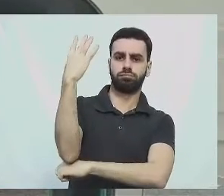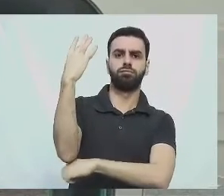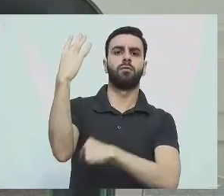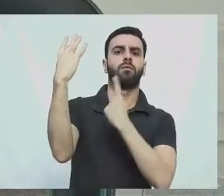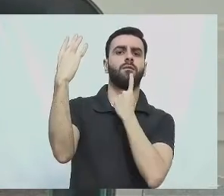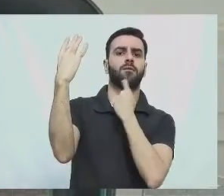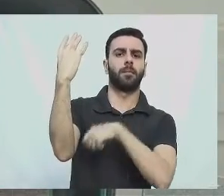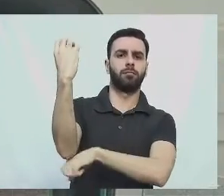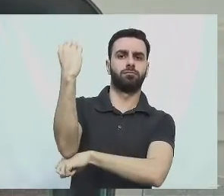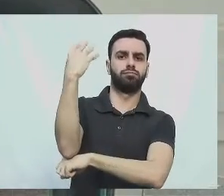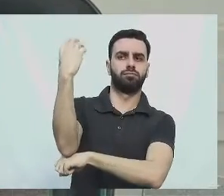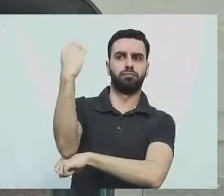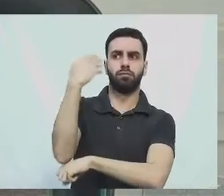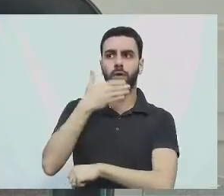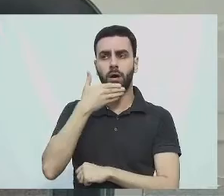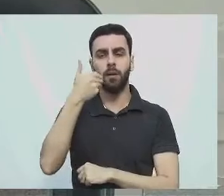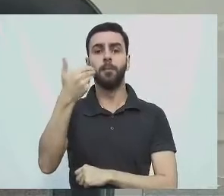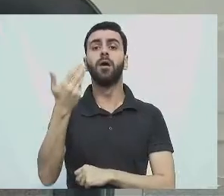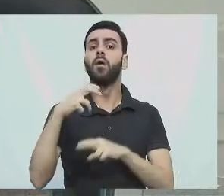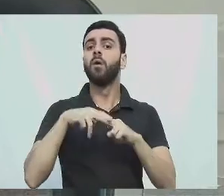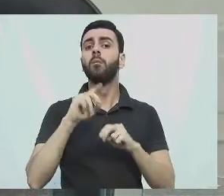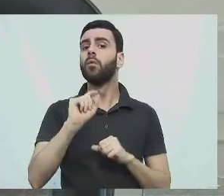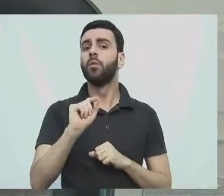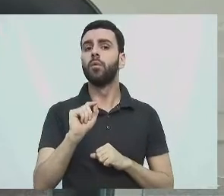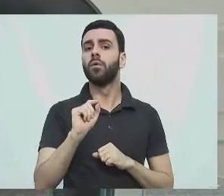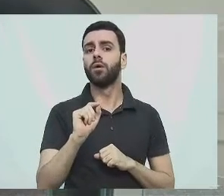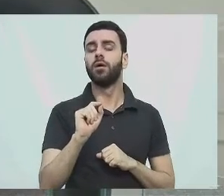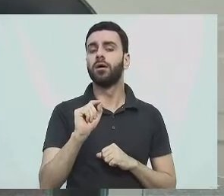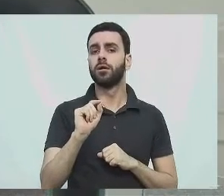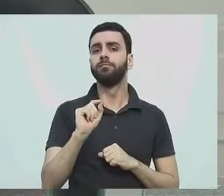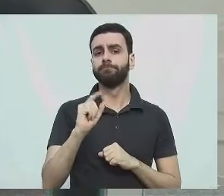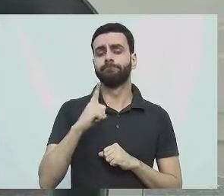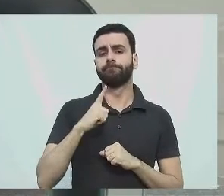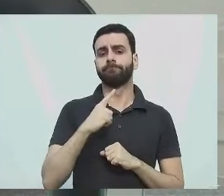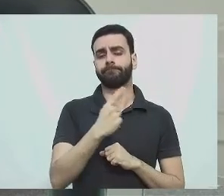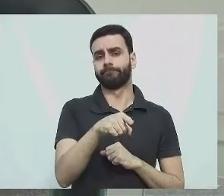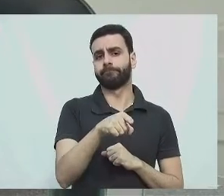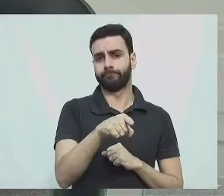feitas, porque ali o vereador Helder até tocou sobre a trincheira.